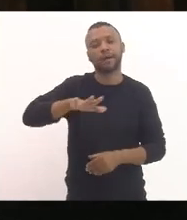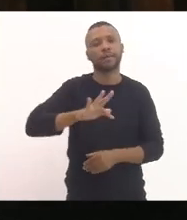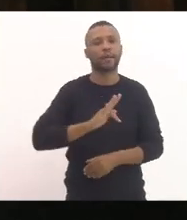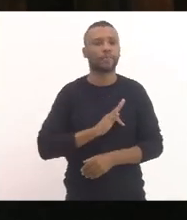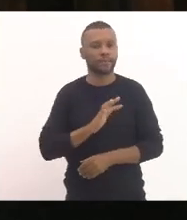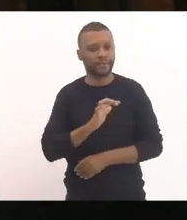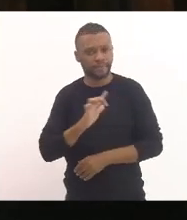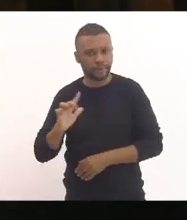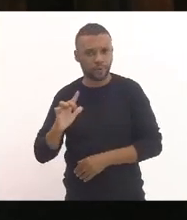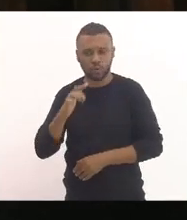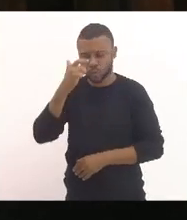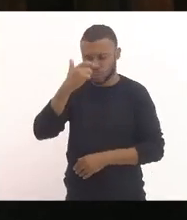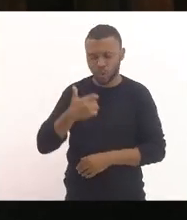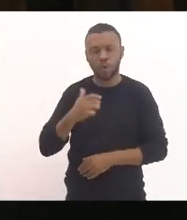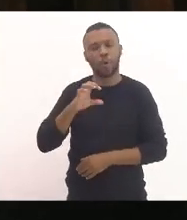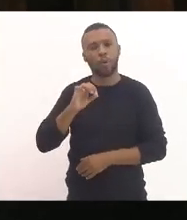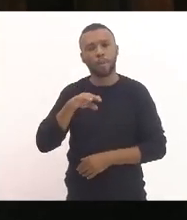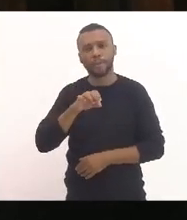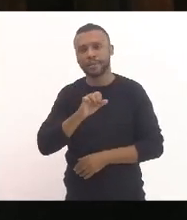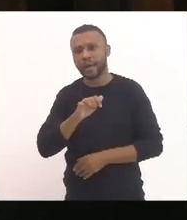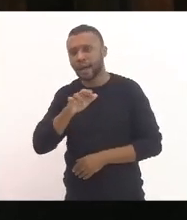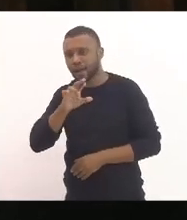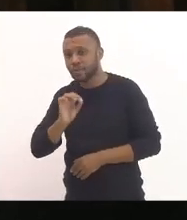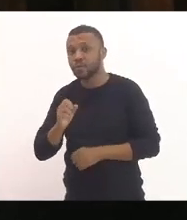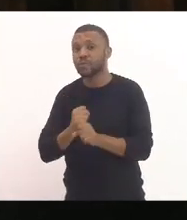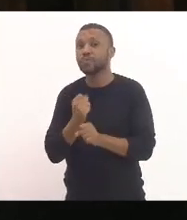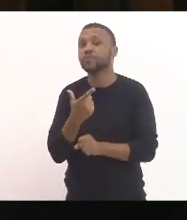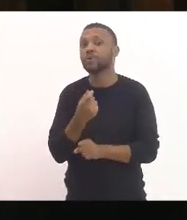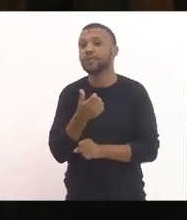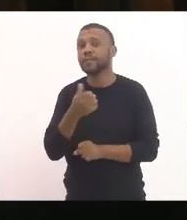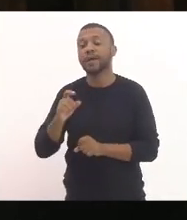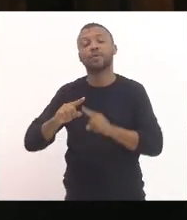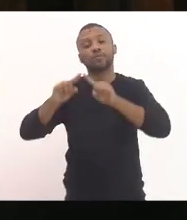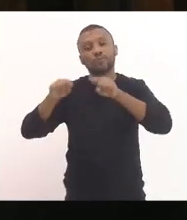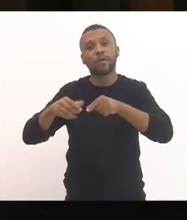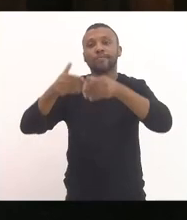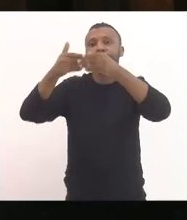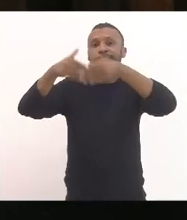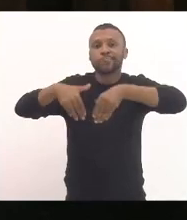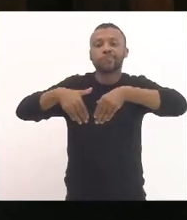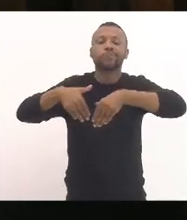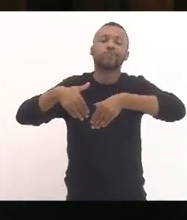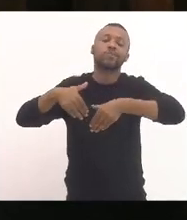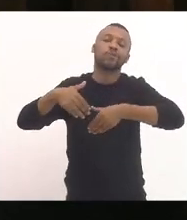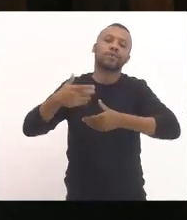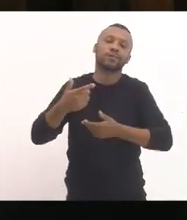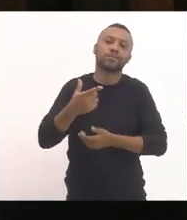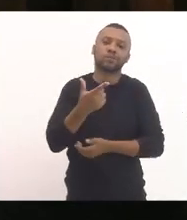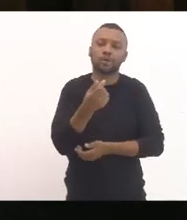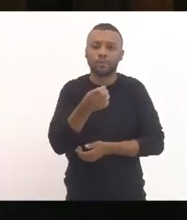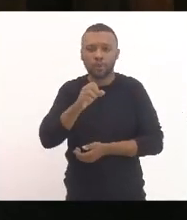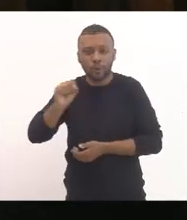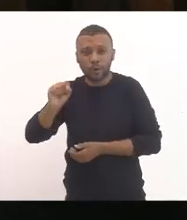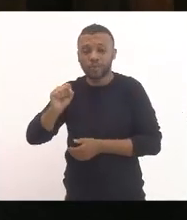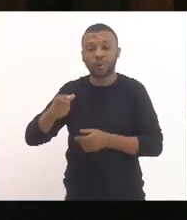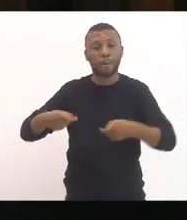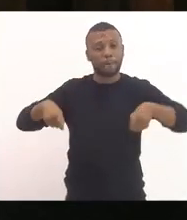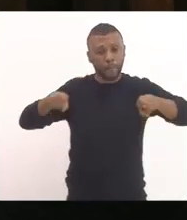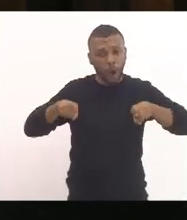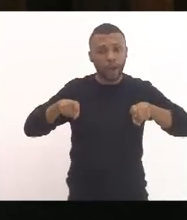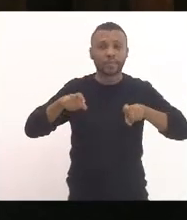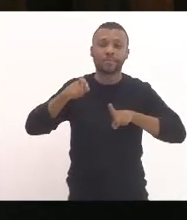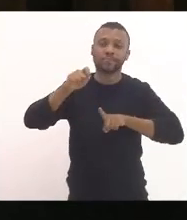sua comissário de polícia desde 2010 servidor público concursado em 98 tomado posse em Nove de Abril